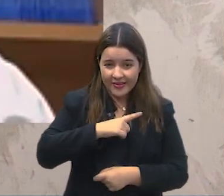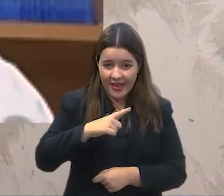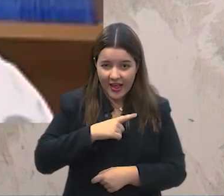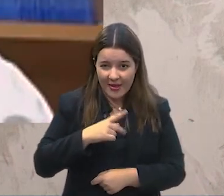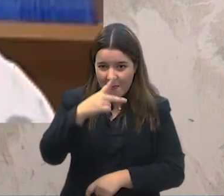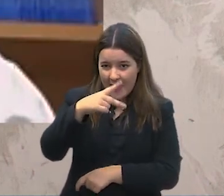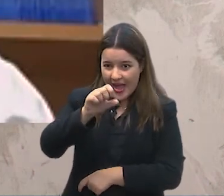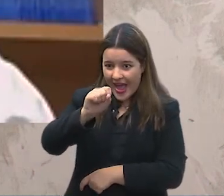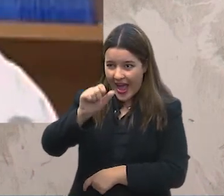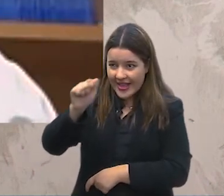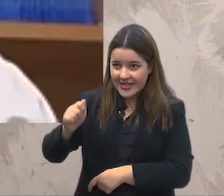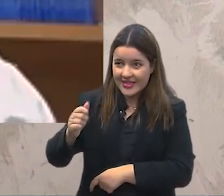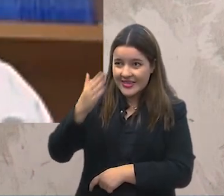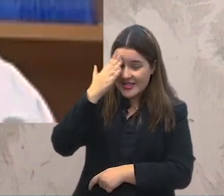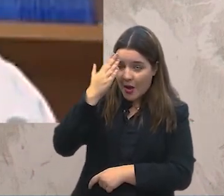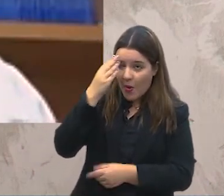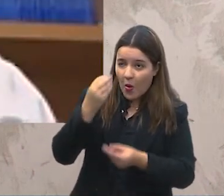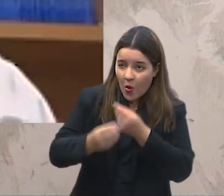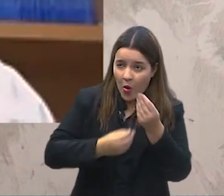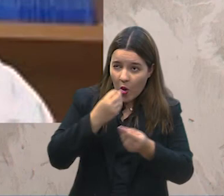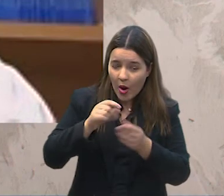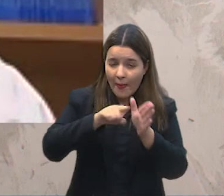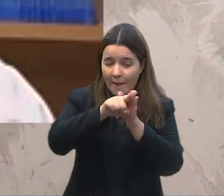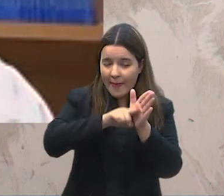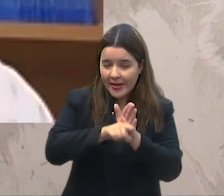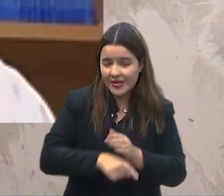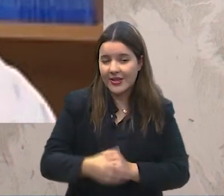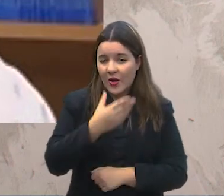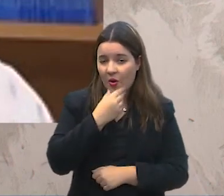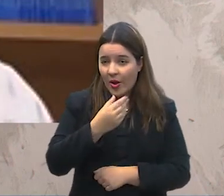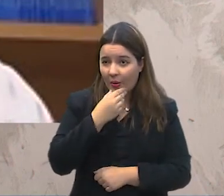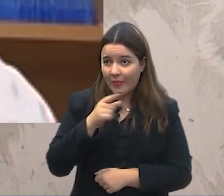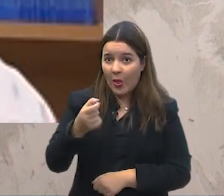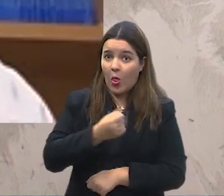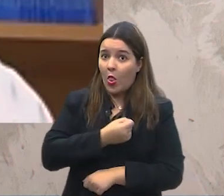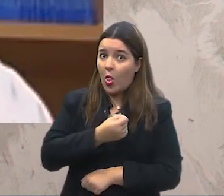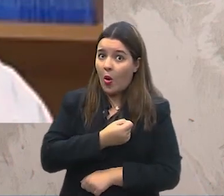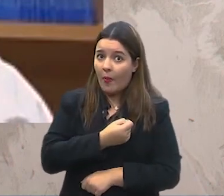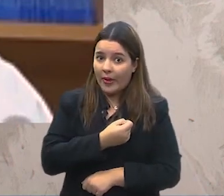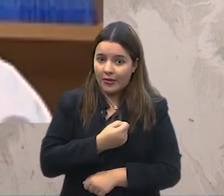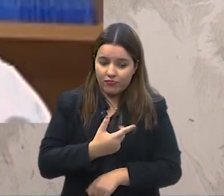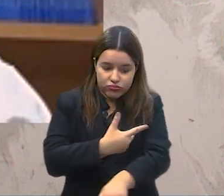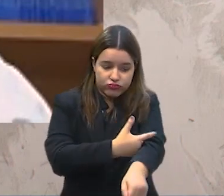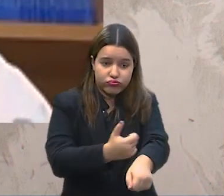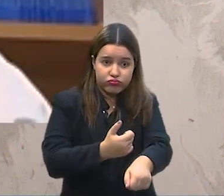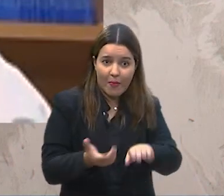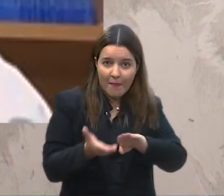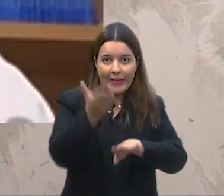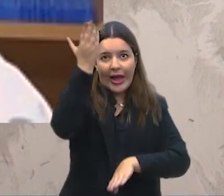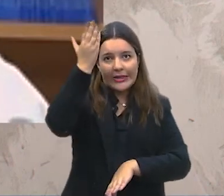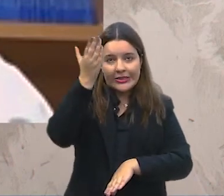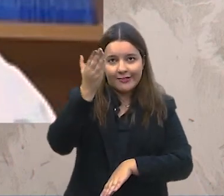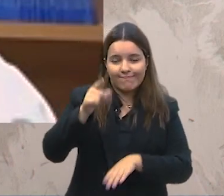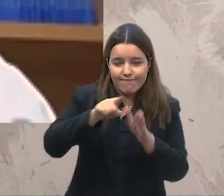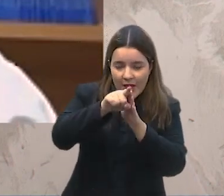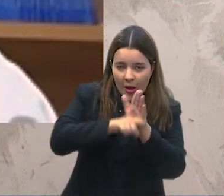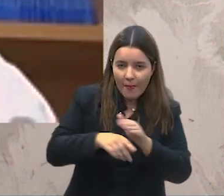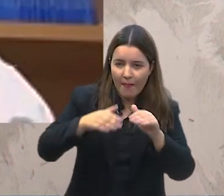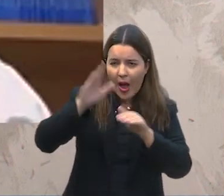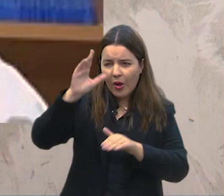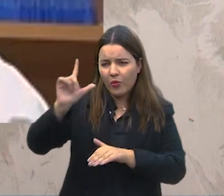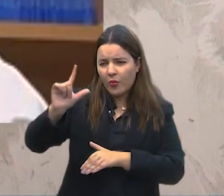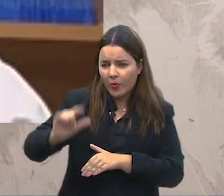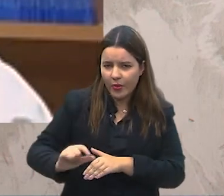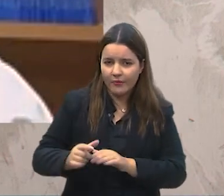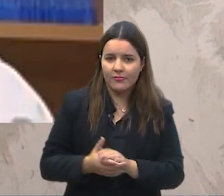escolha das medidas para o diagnóstico, na suspeita para o diagnóstico, e também o exame digital, que é